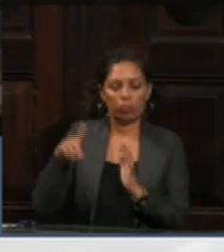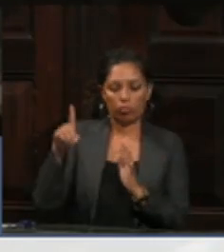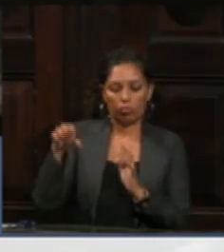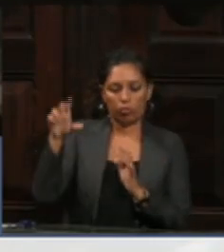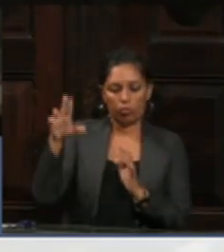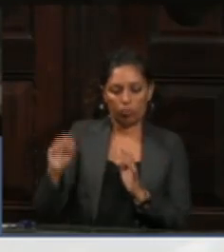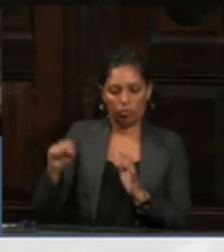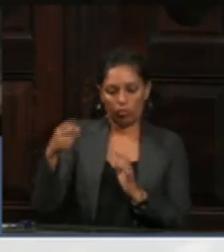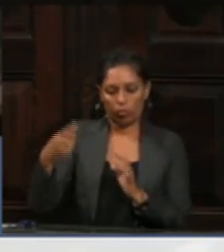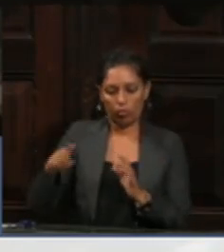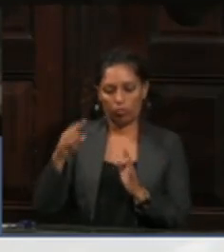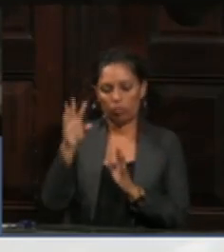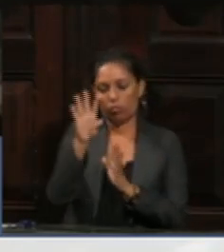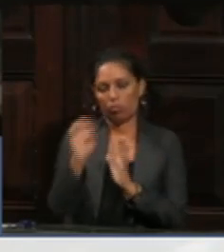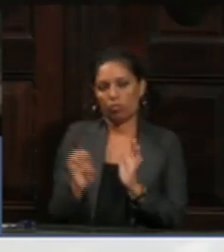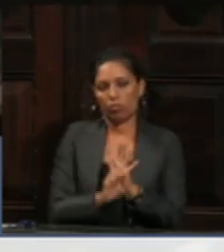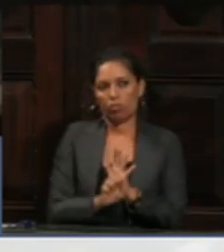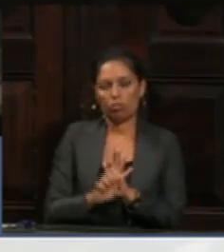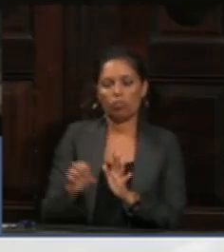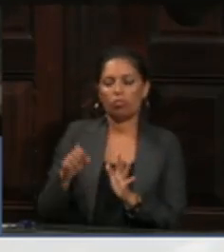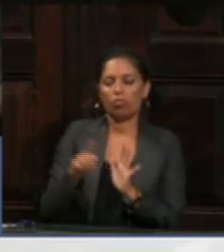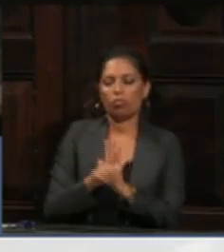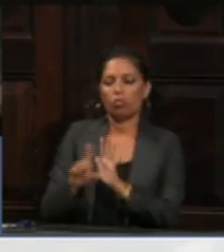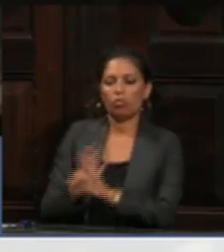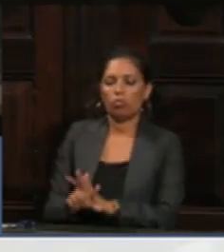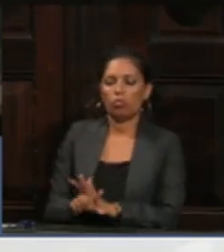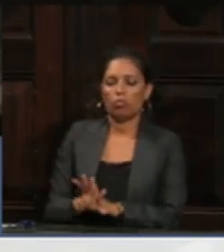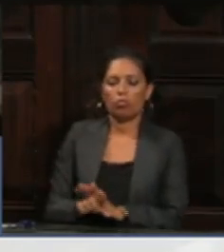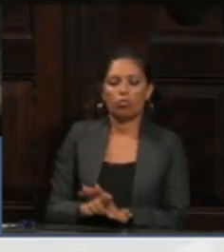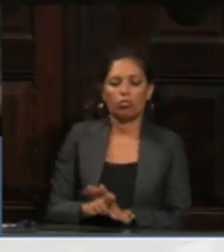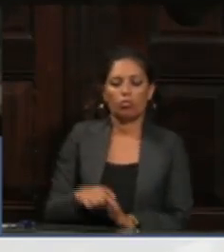vencido assim emendada. Projeto de lei